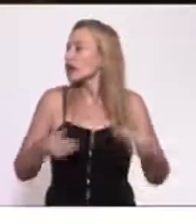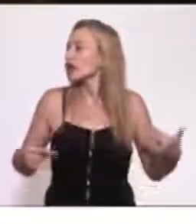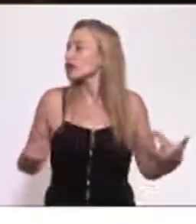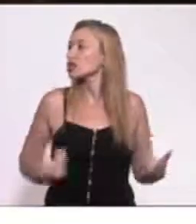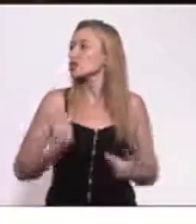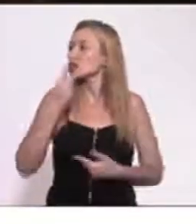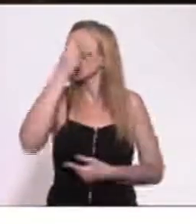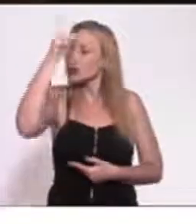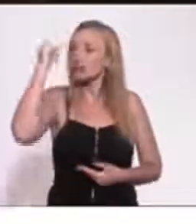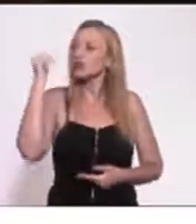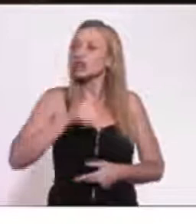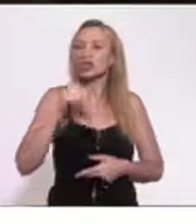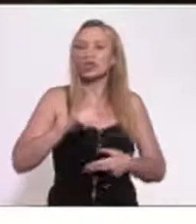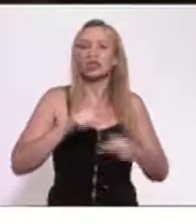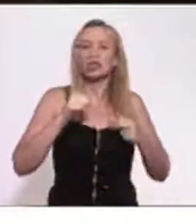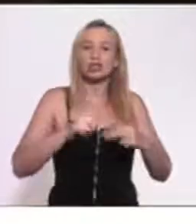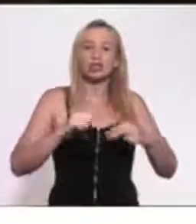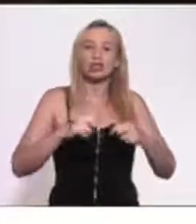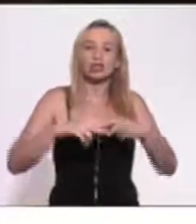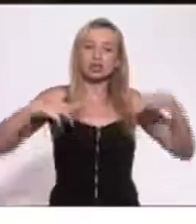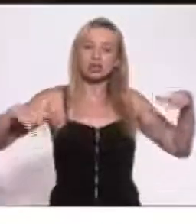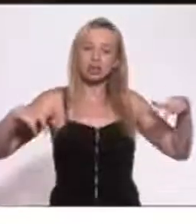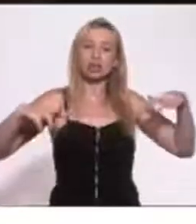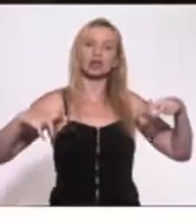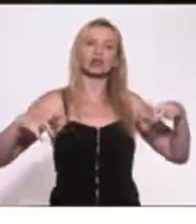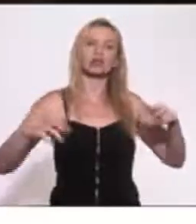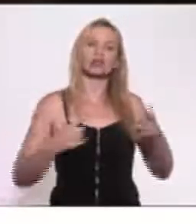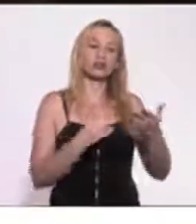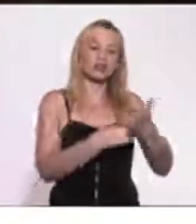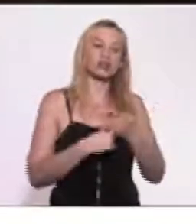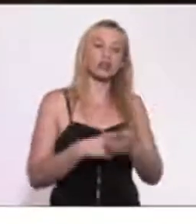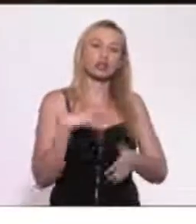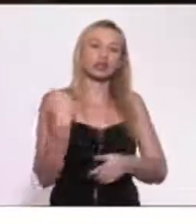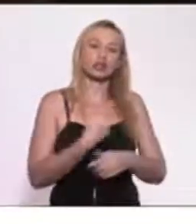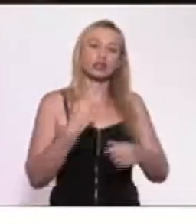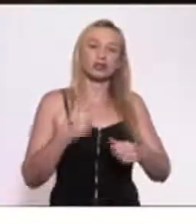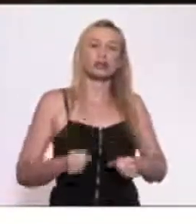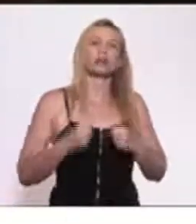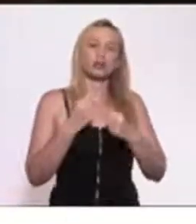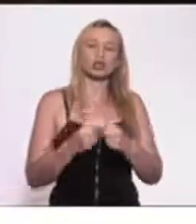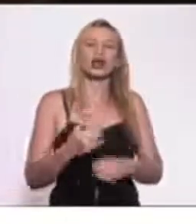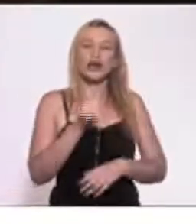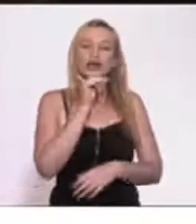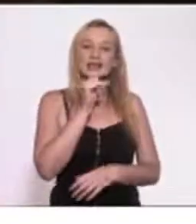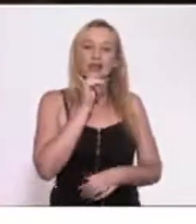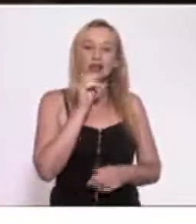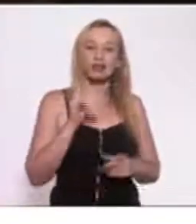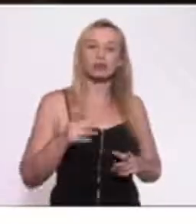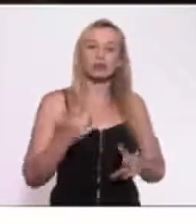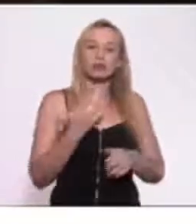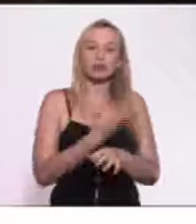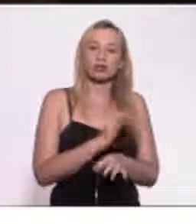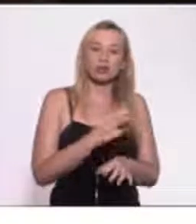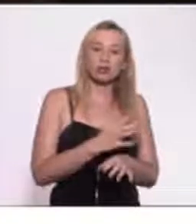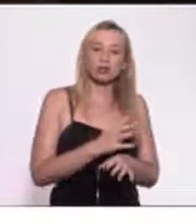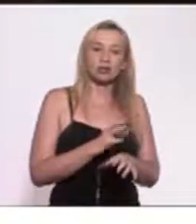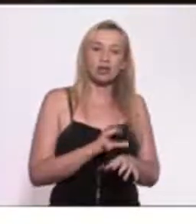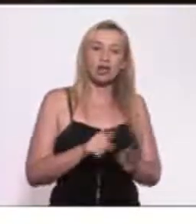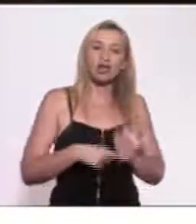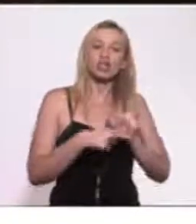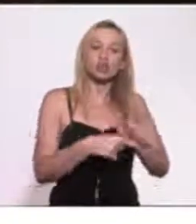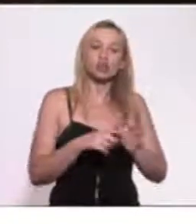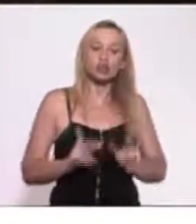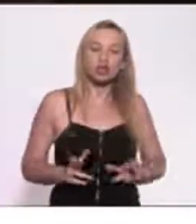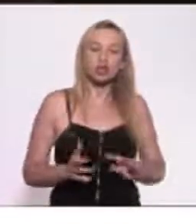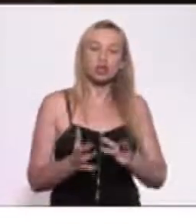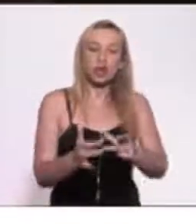aqui defendendo essa importante esfera do nosso poder. Por exemplo, no tratamento de câncer, na educação inclusiva, no